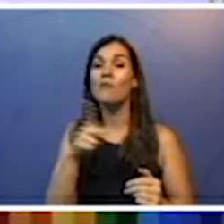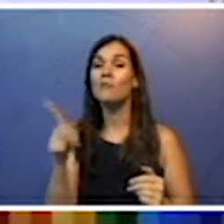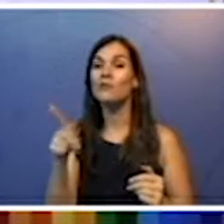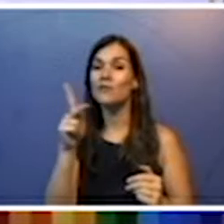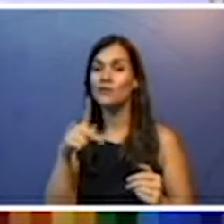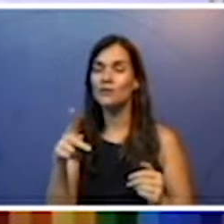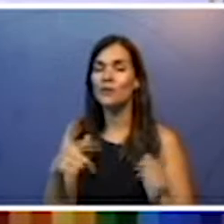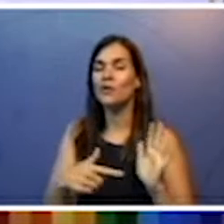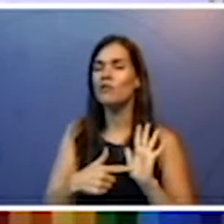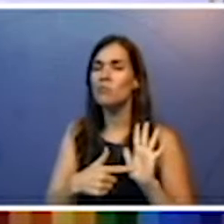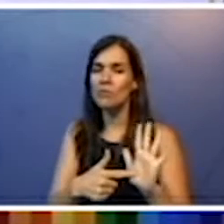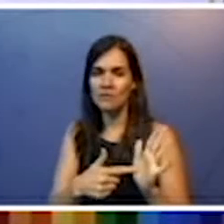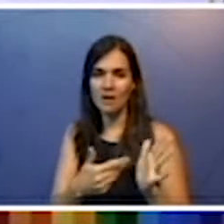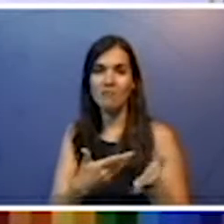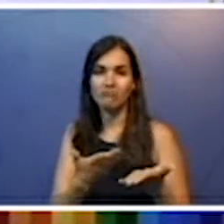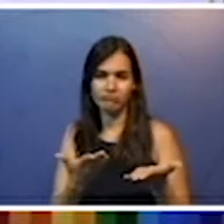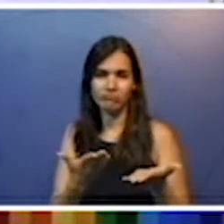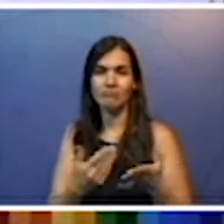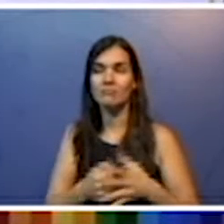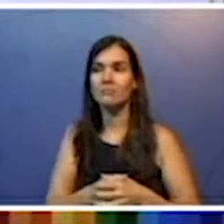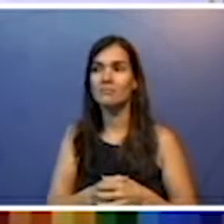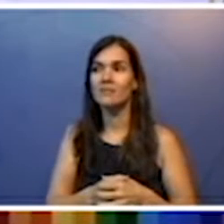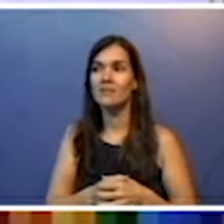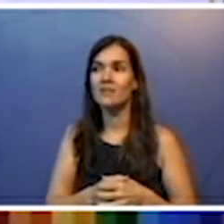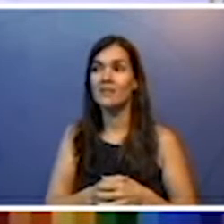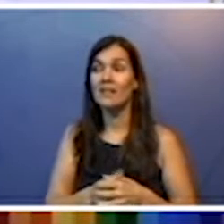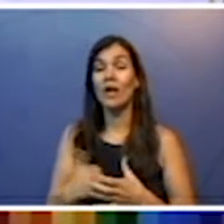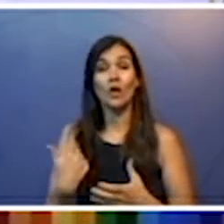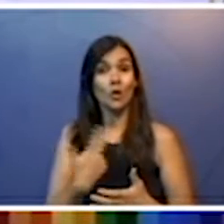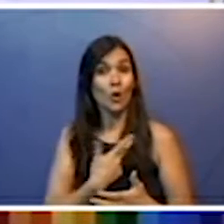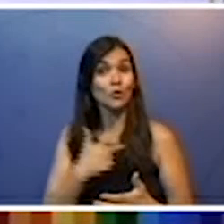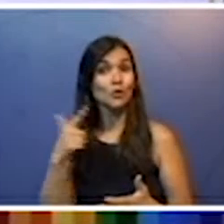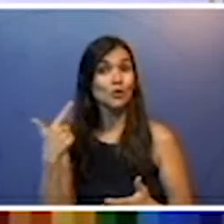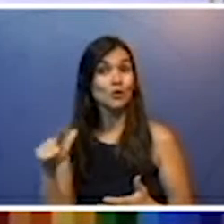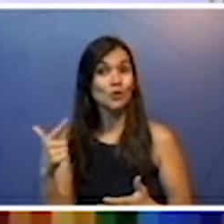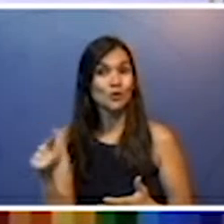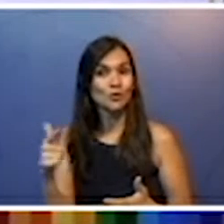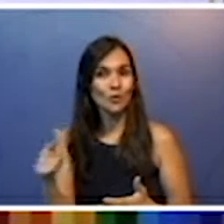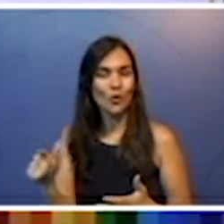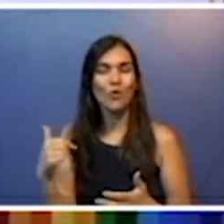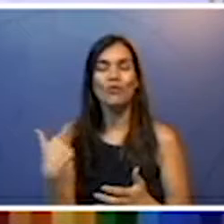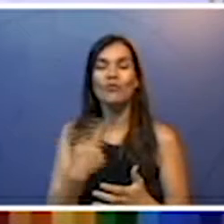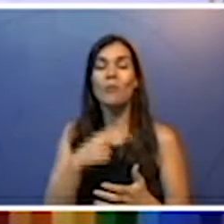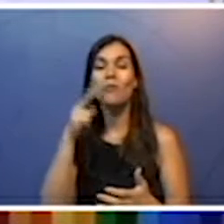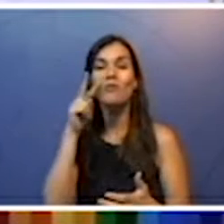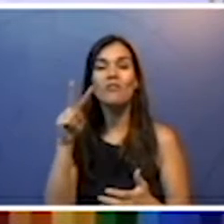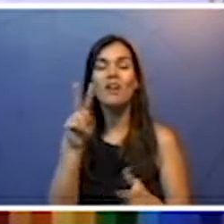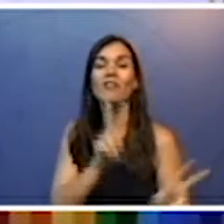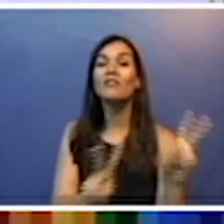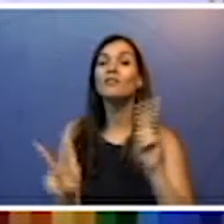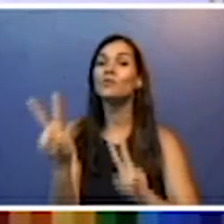fazer a orientação. Então aqui nós vamos novamente explorar as